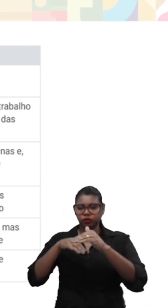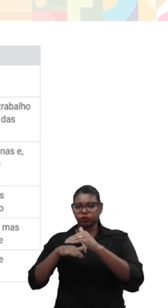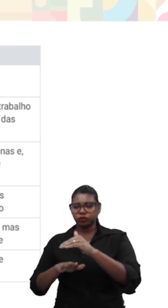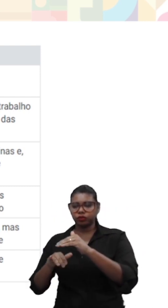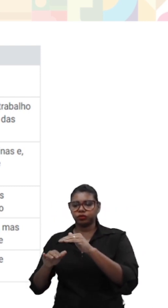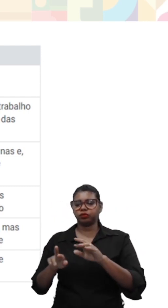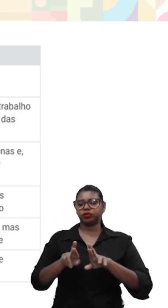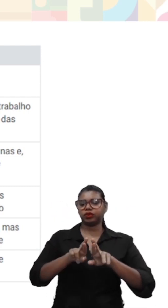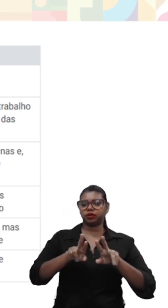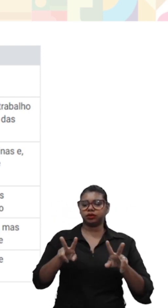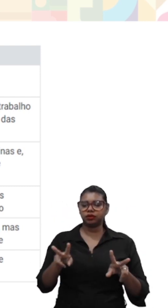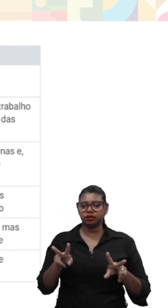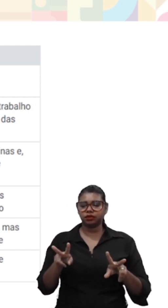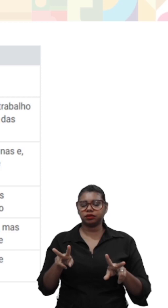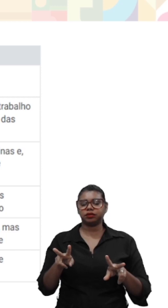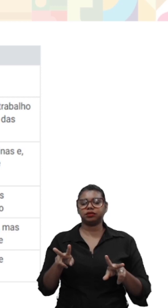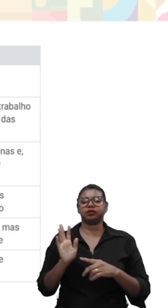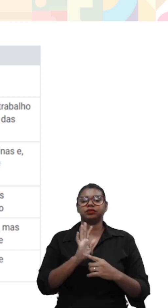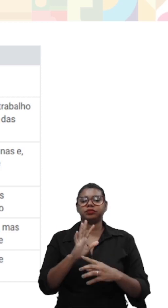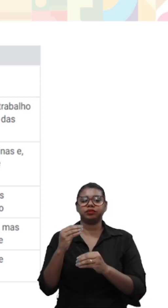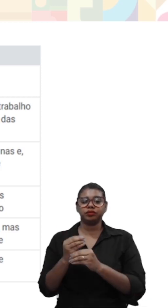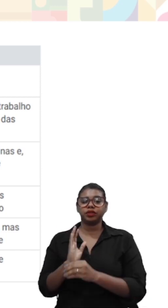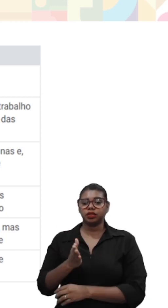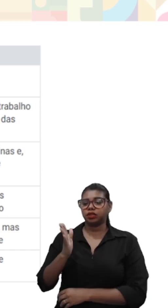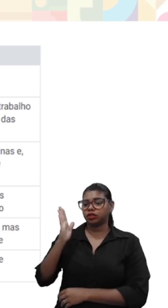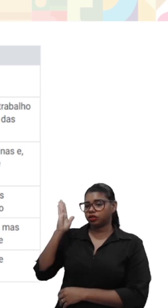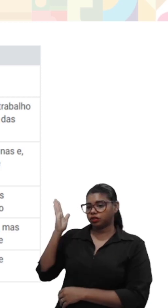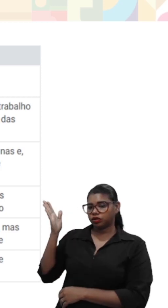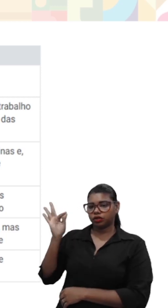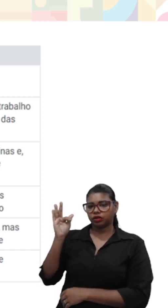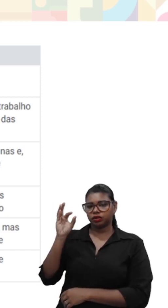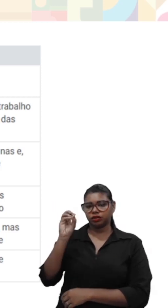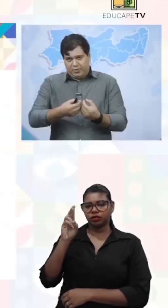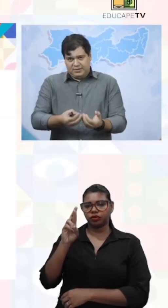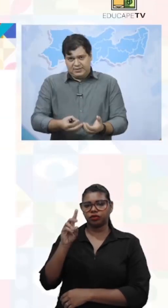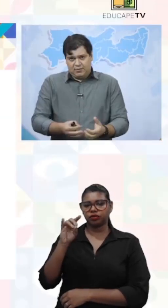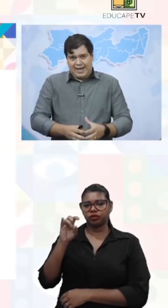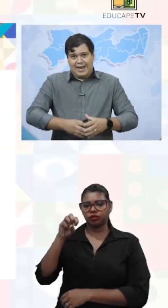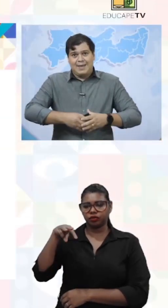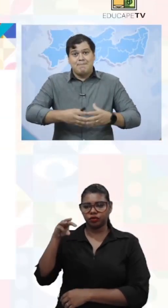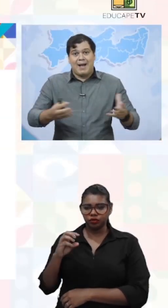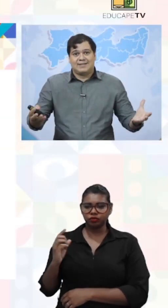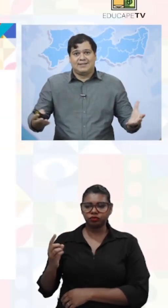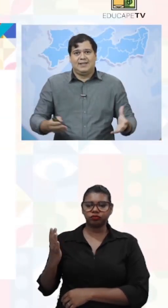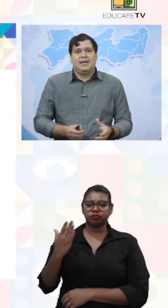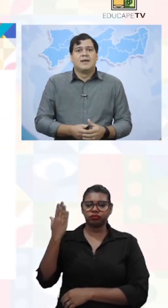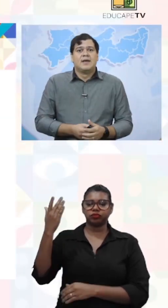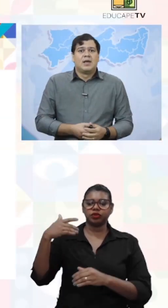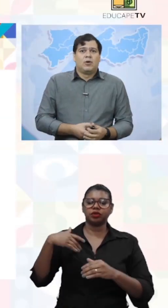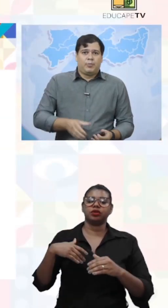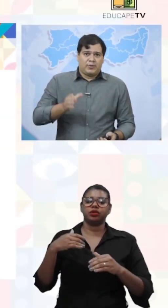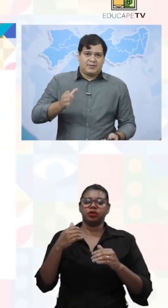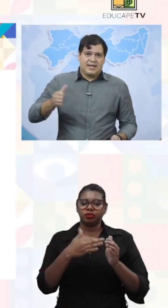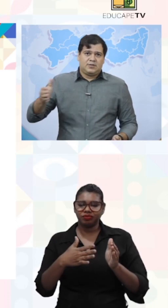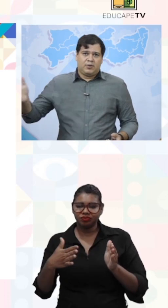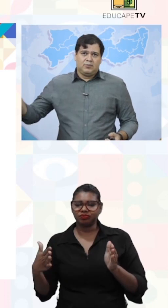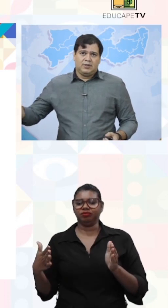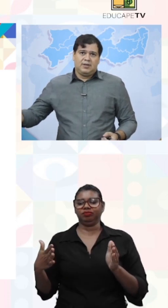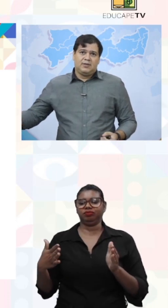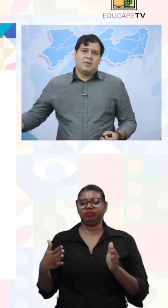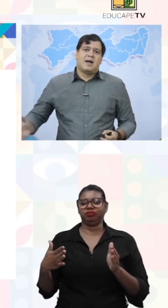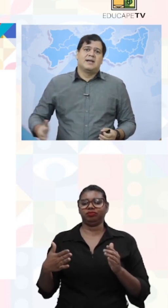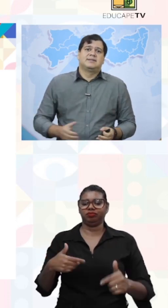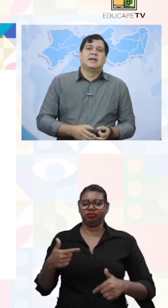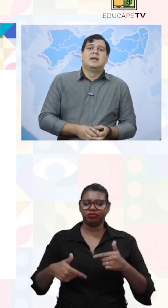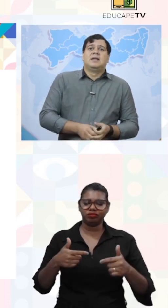grande diferença, né? Os estoques no Fordismo, ele é alto, porque a administração dele, de produção, ela é em massa, né? O processo